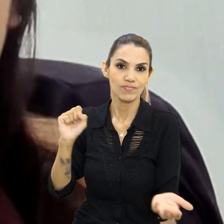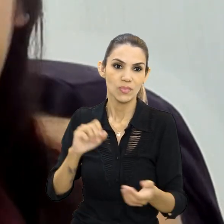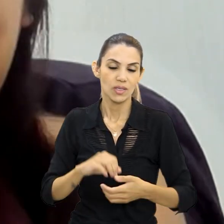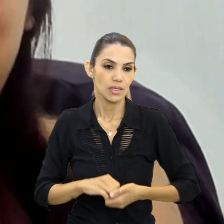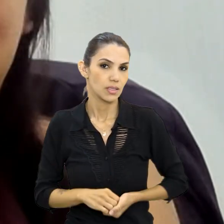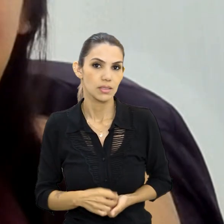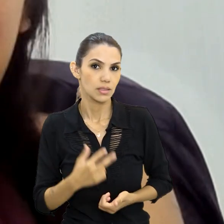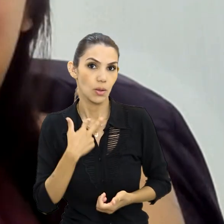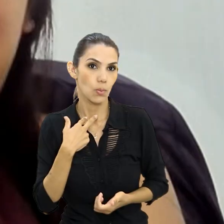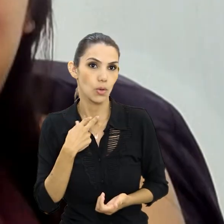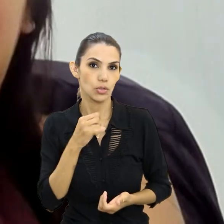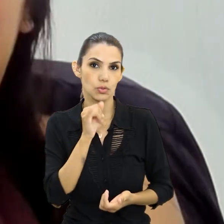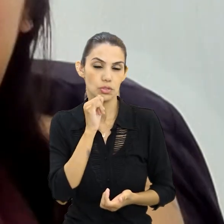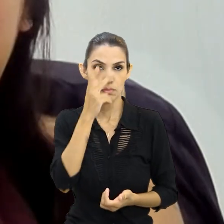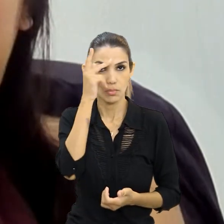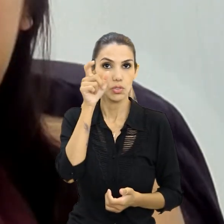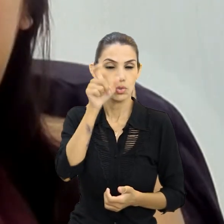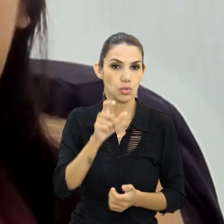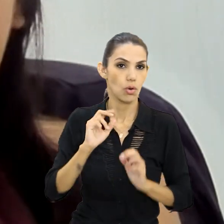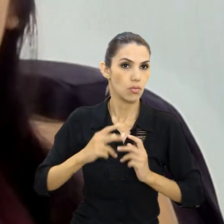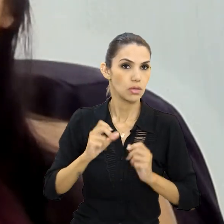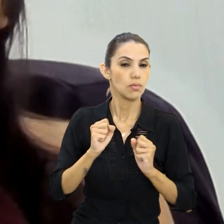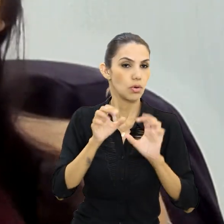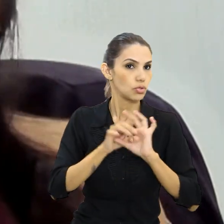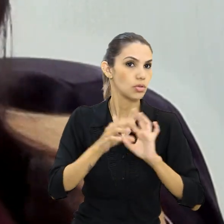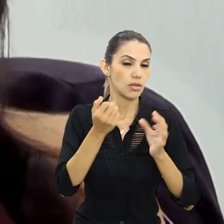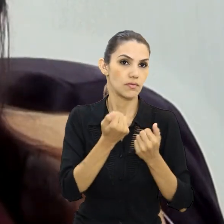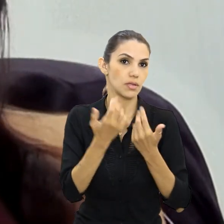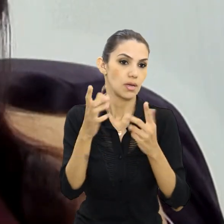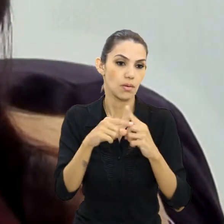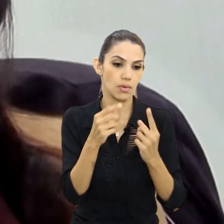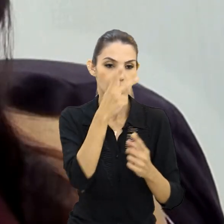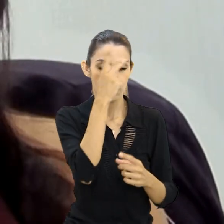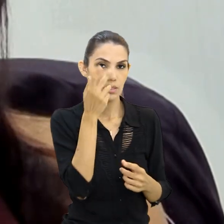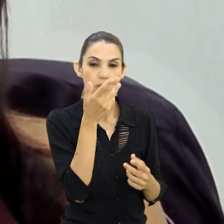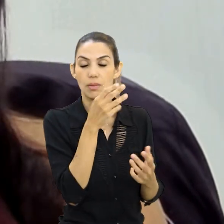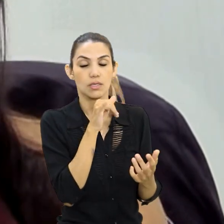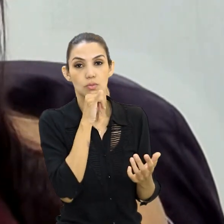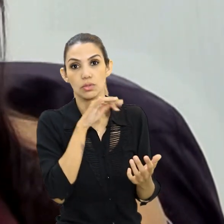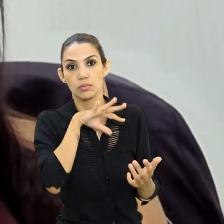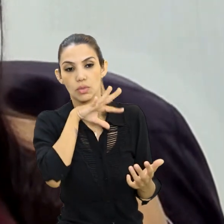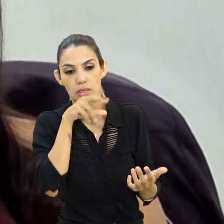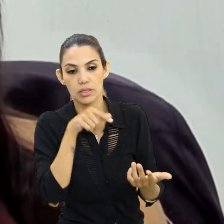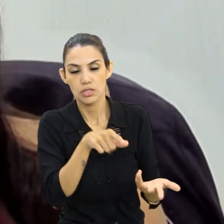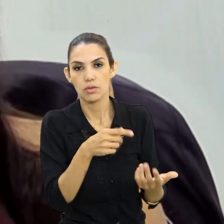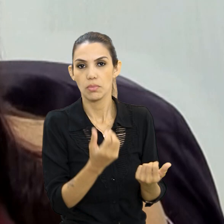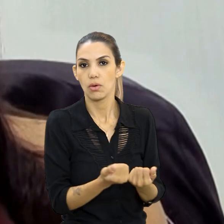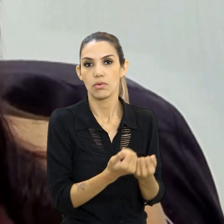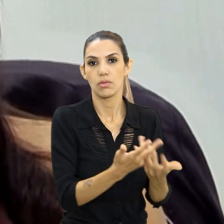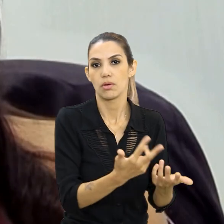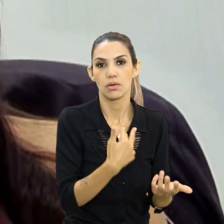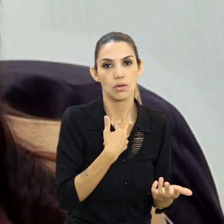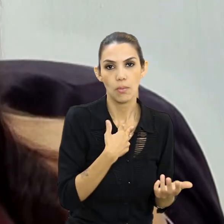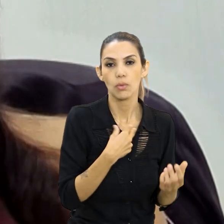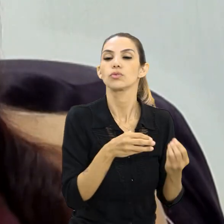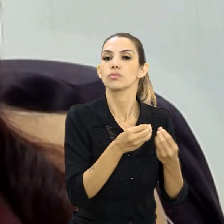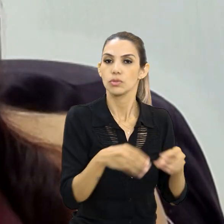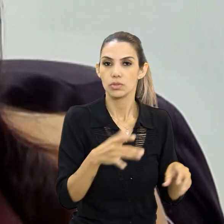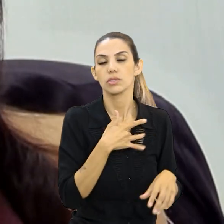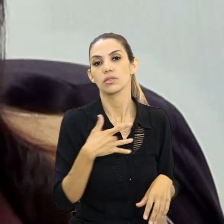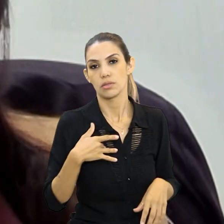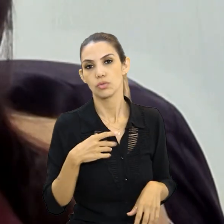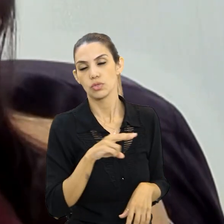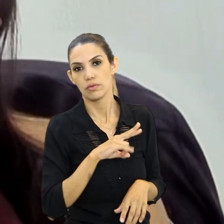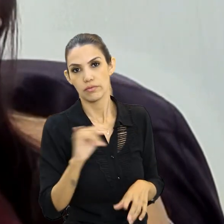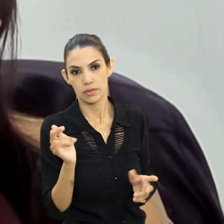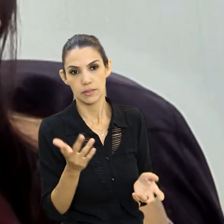então eu posso dar porque ele é pequenininho, então ao invés de dar 10 gotas eu dou uma gota? Não, essa correlação não é direta. Mas